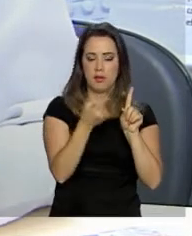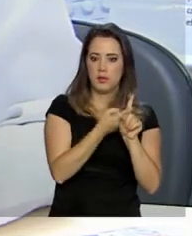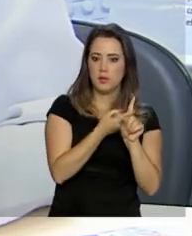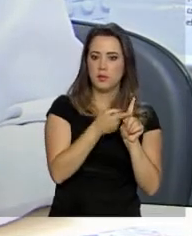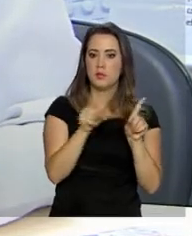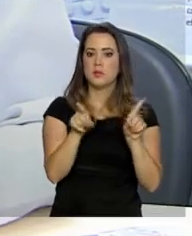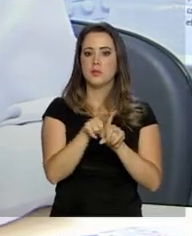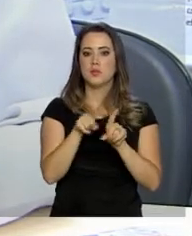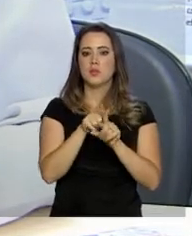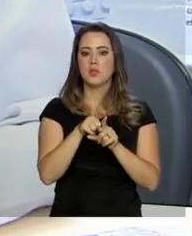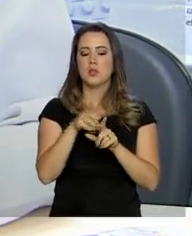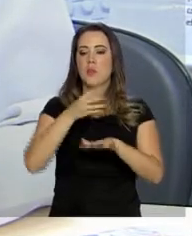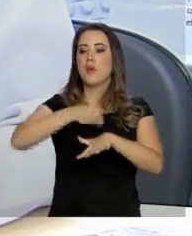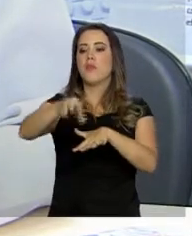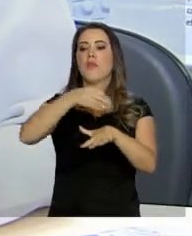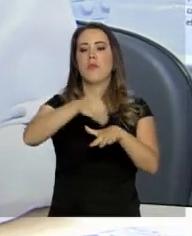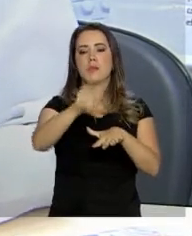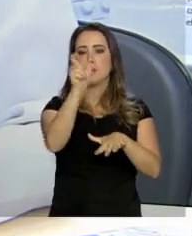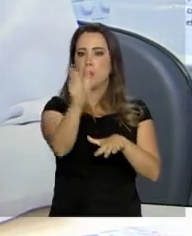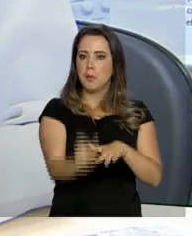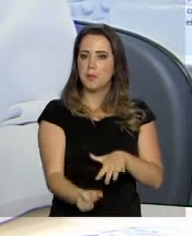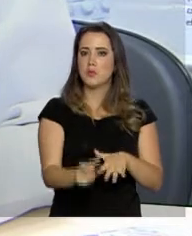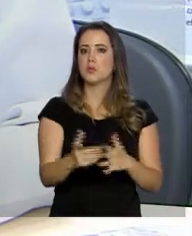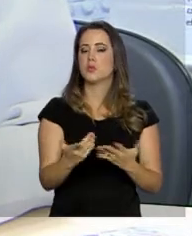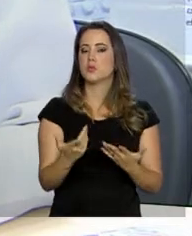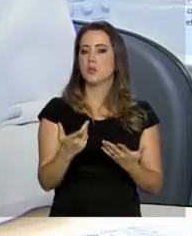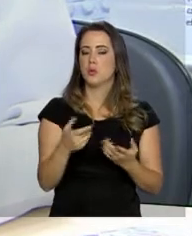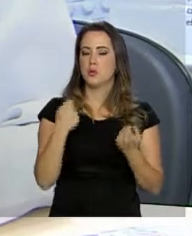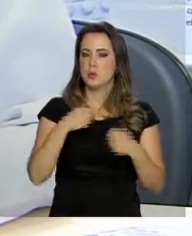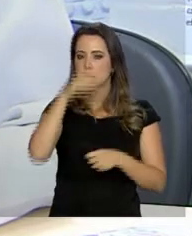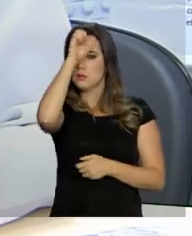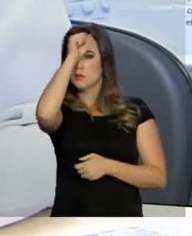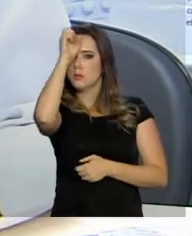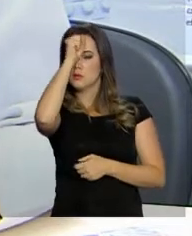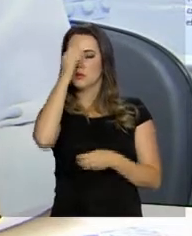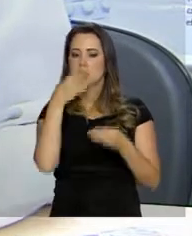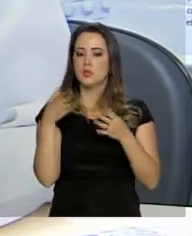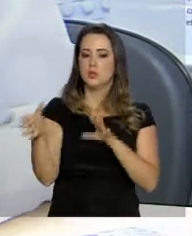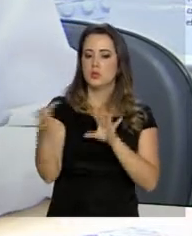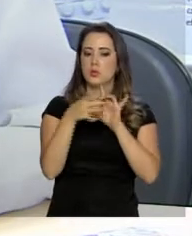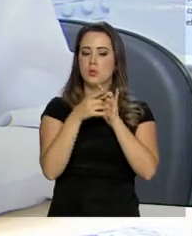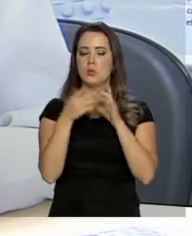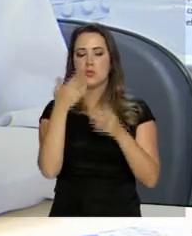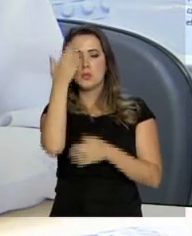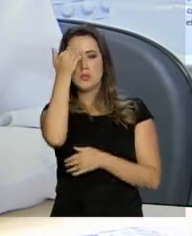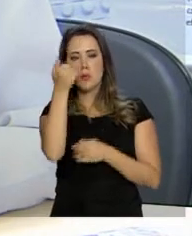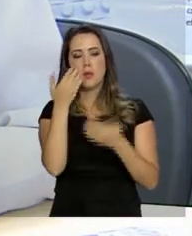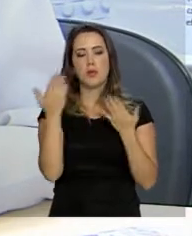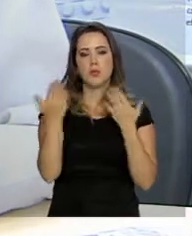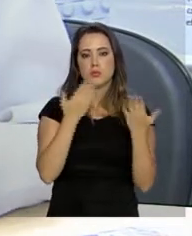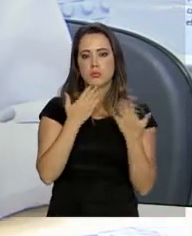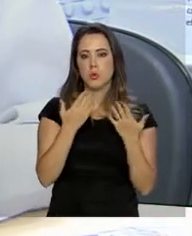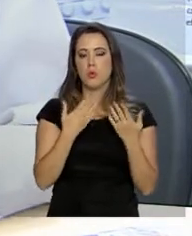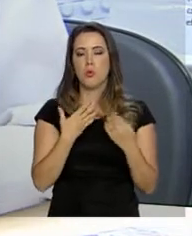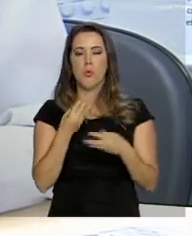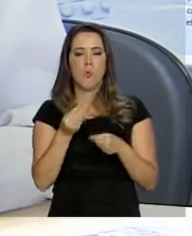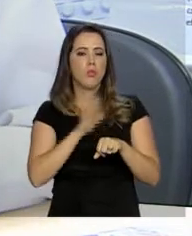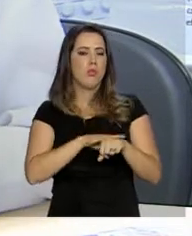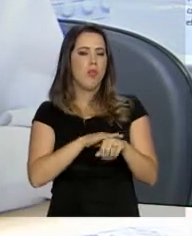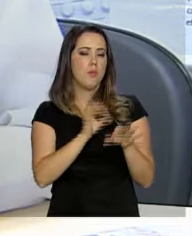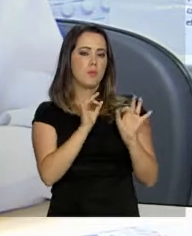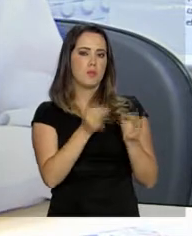conhecimento para paciente é o parceiro para que eles possam juntos definir a melhor época para eles